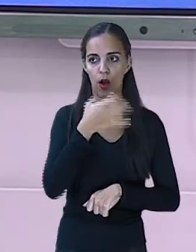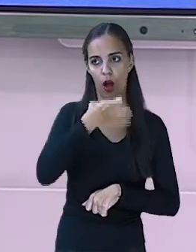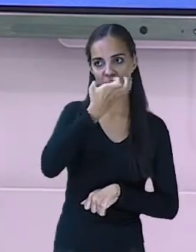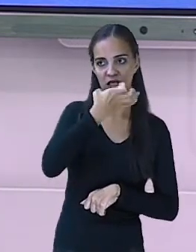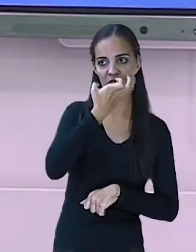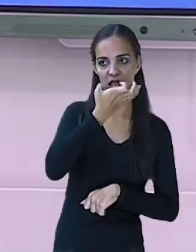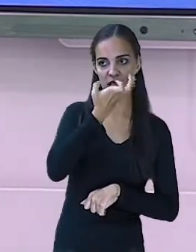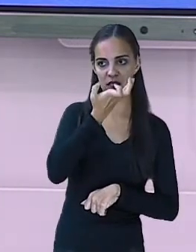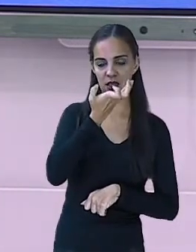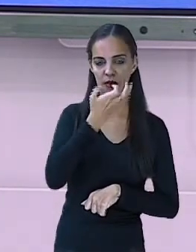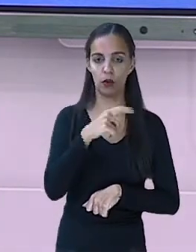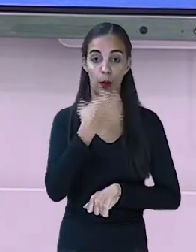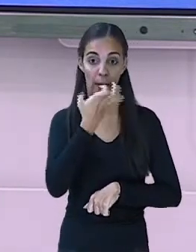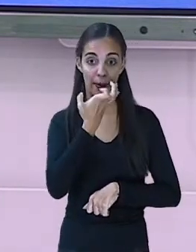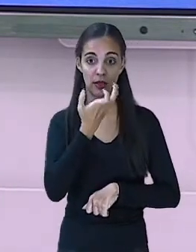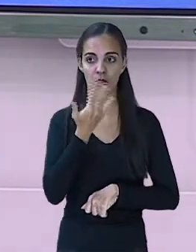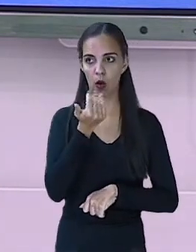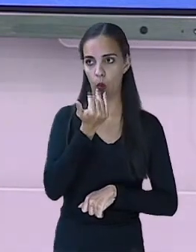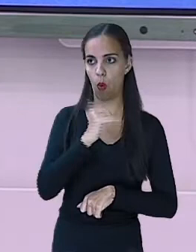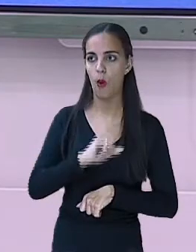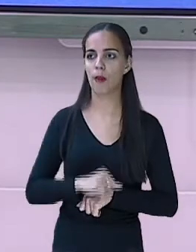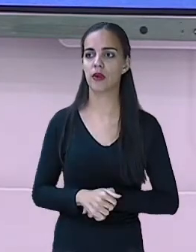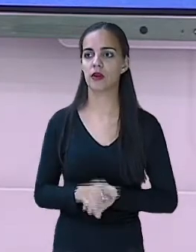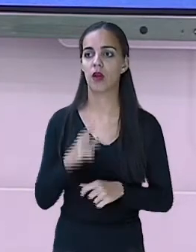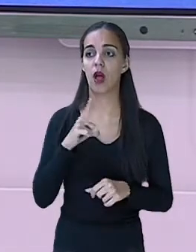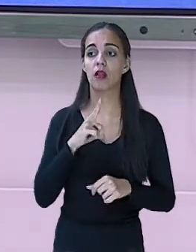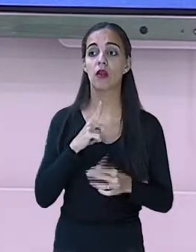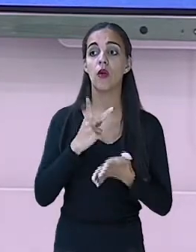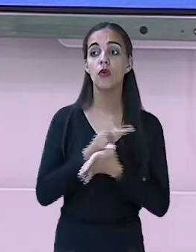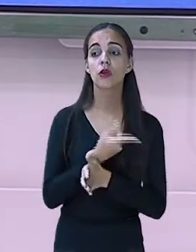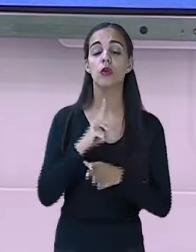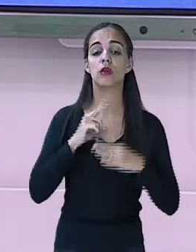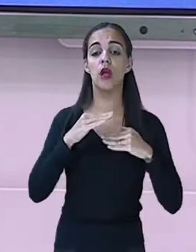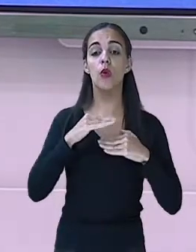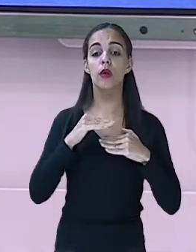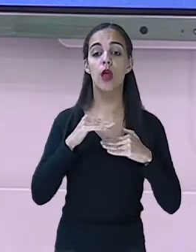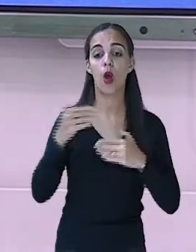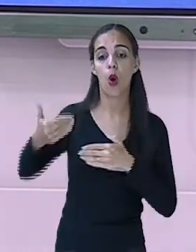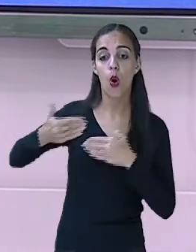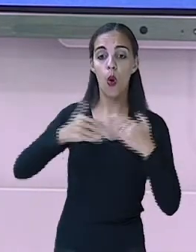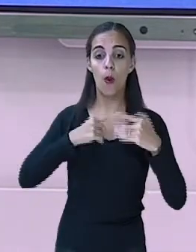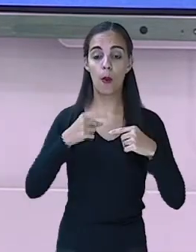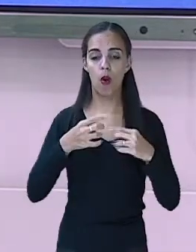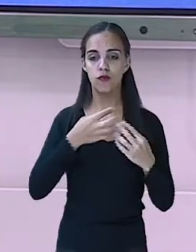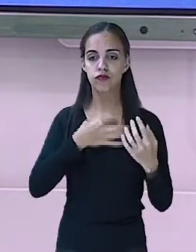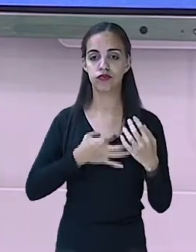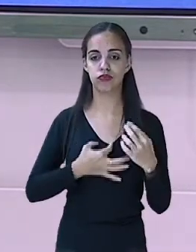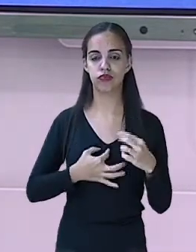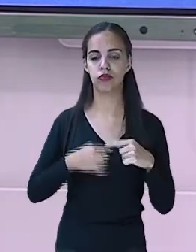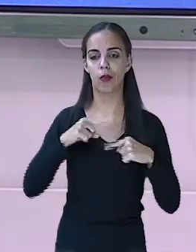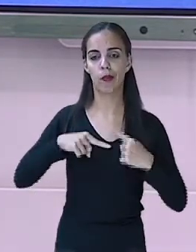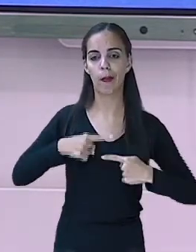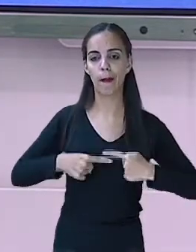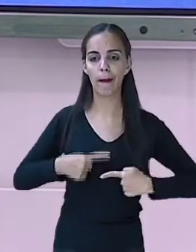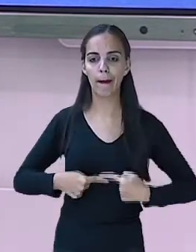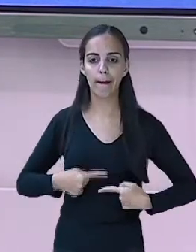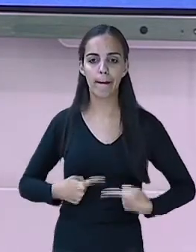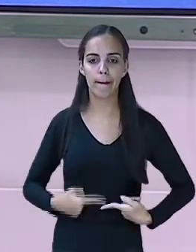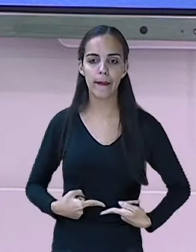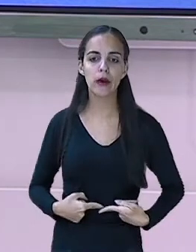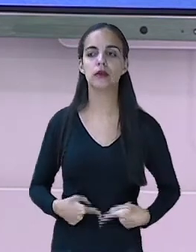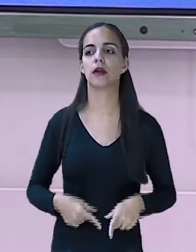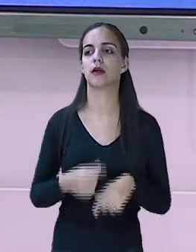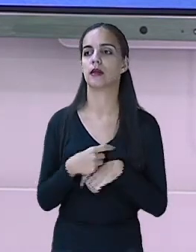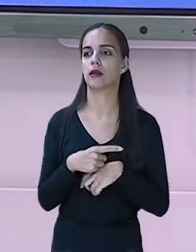quando você come a maçã vai acontecer o processo de digestão o processo Olha o tempo que eu estou